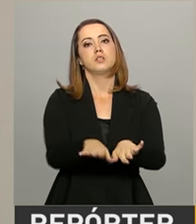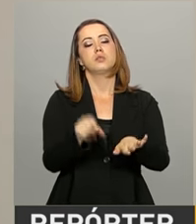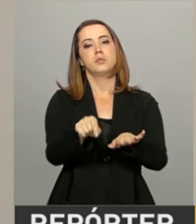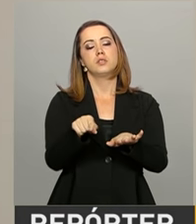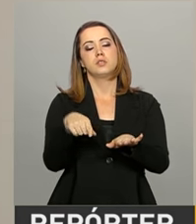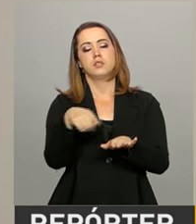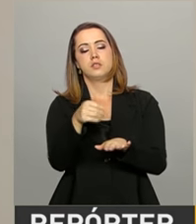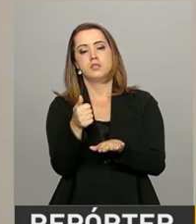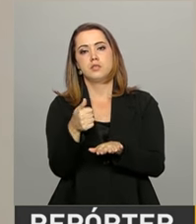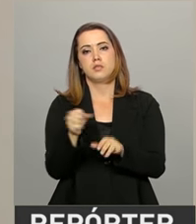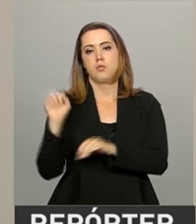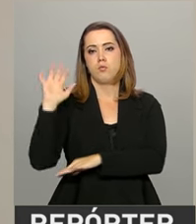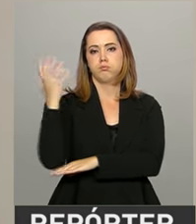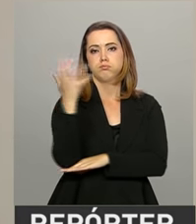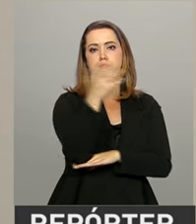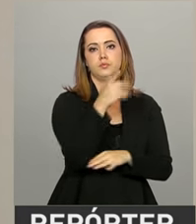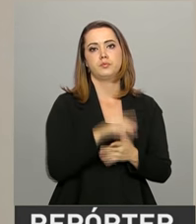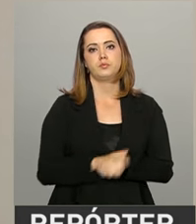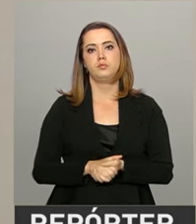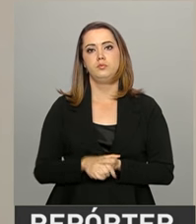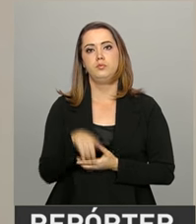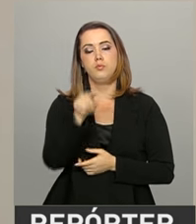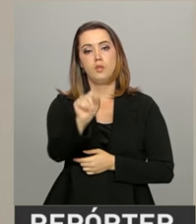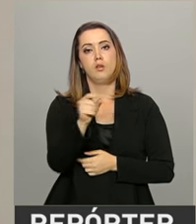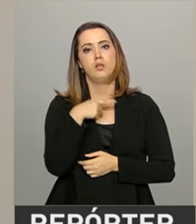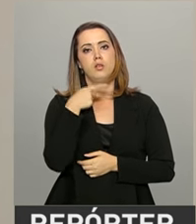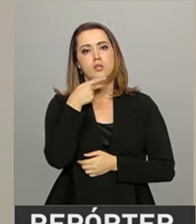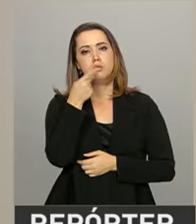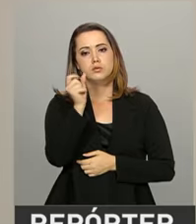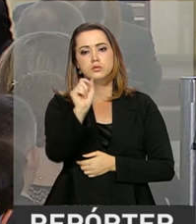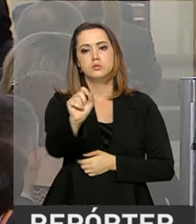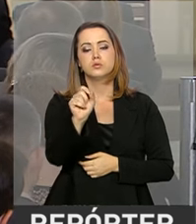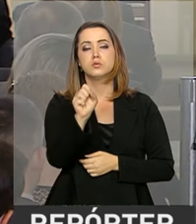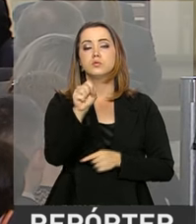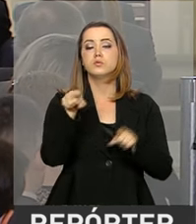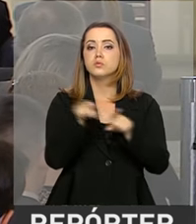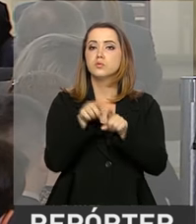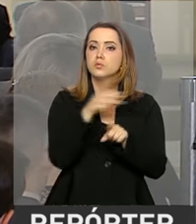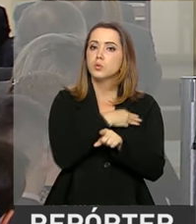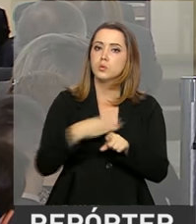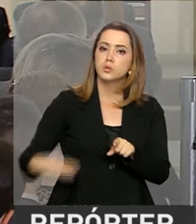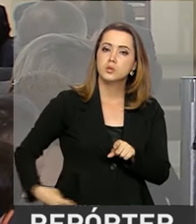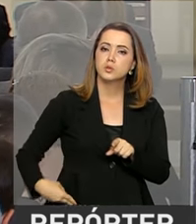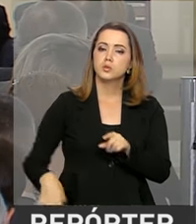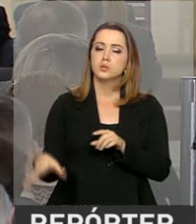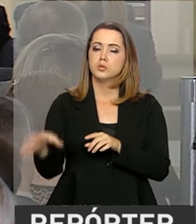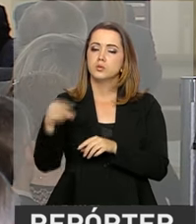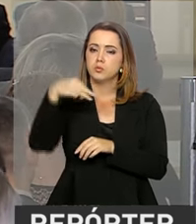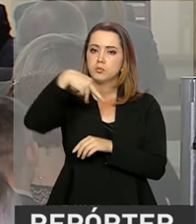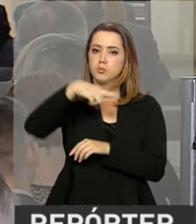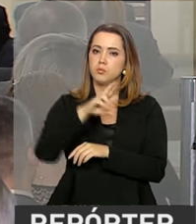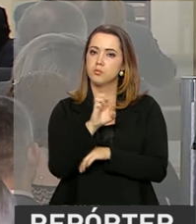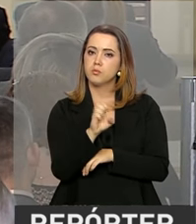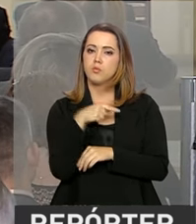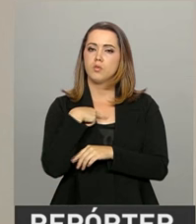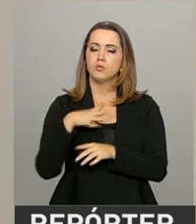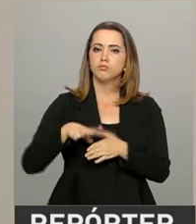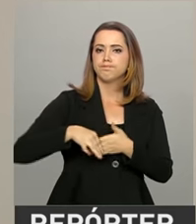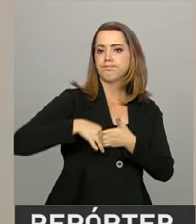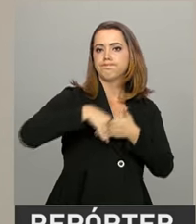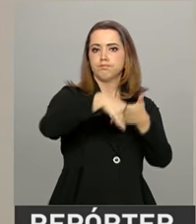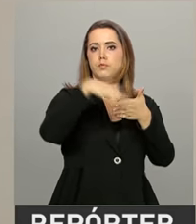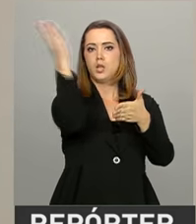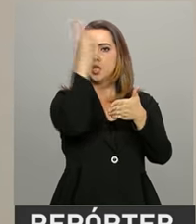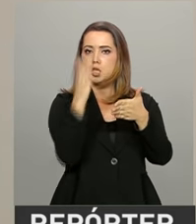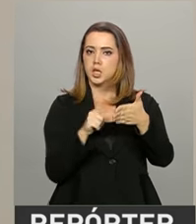O ministro das Relações Exteriores, José Serra, disse que o Brasil tem papel de liderança nas questões sobre mudança do clima e